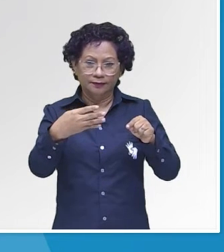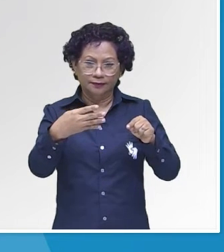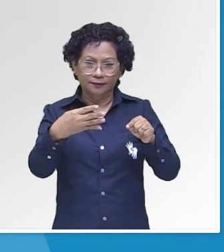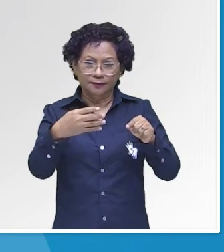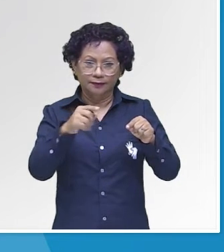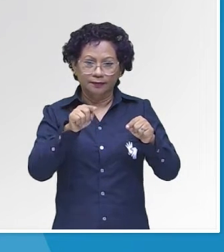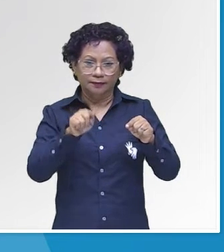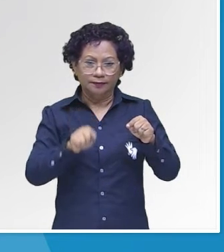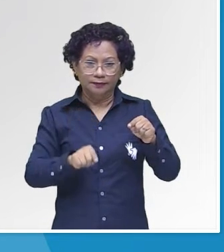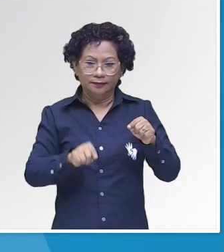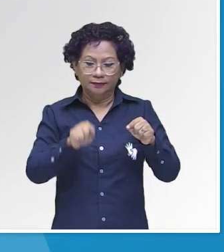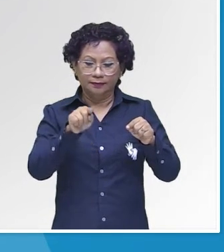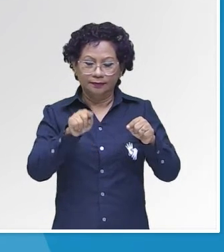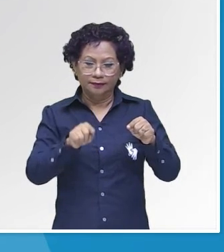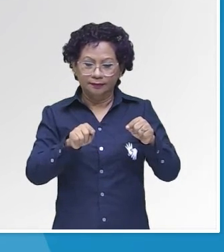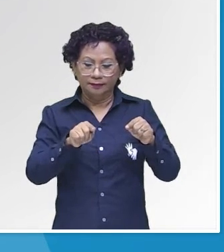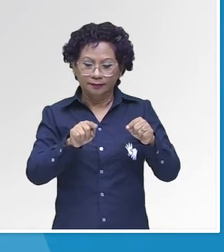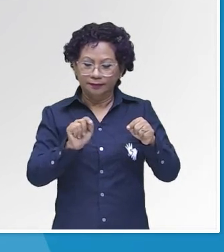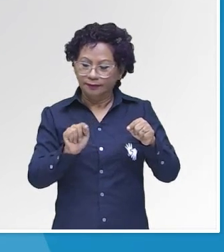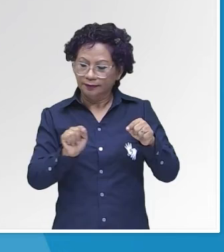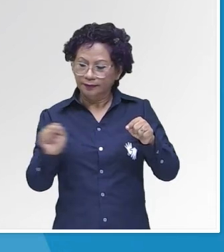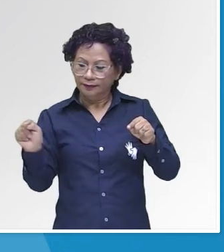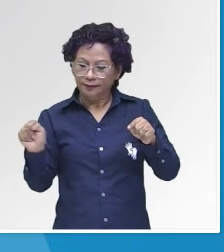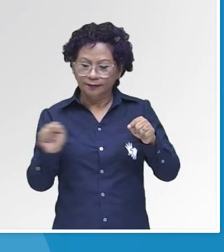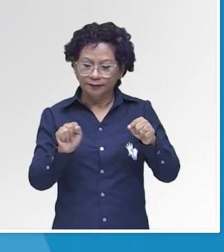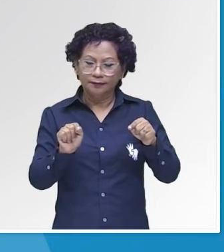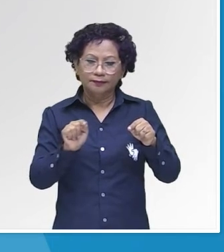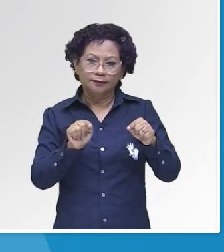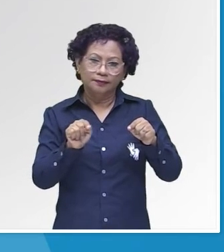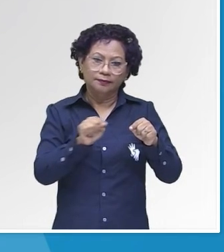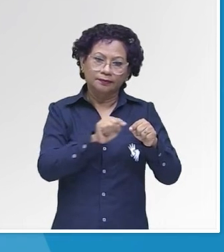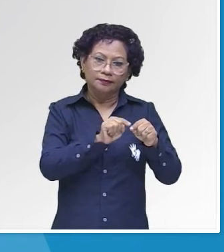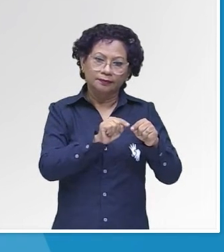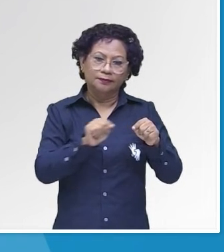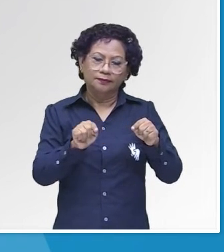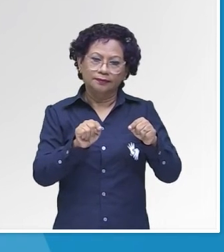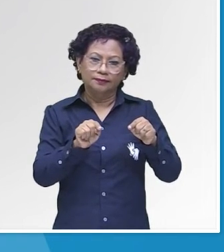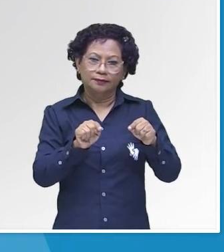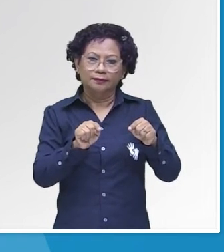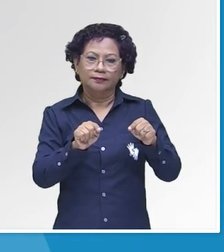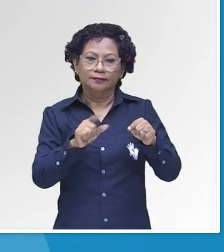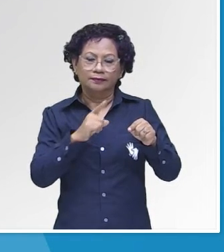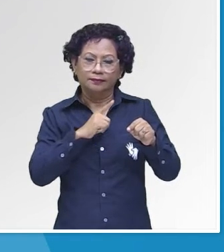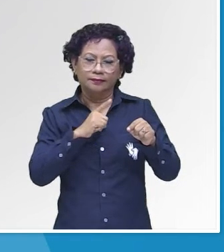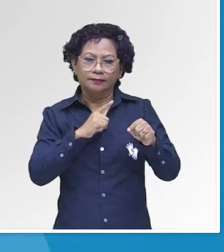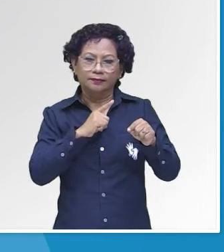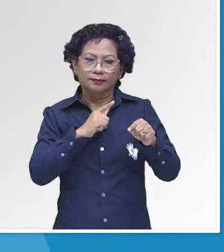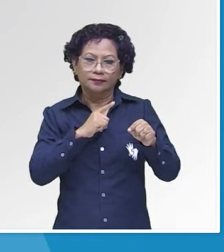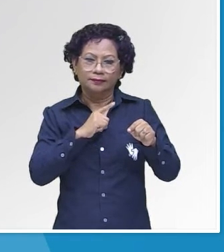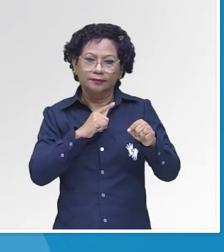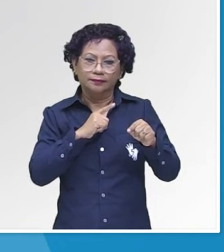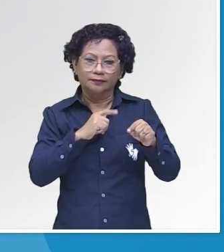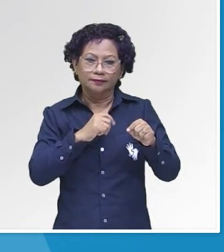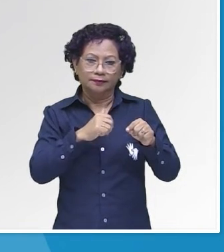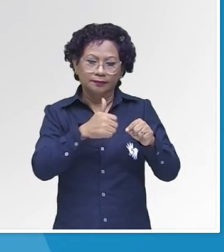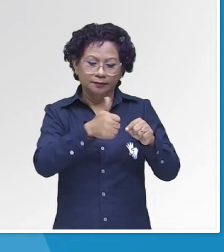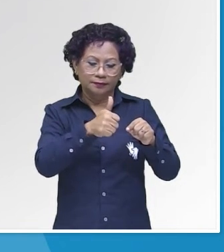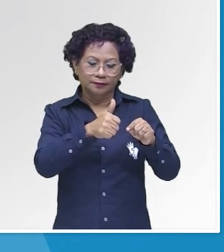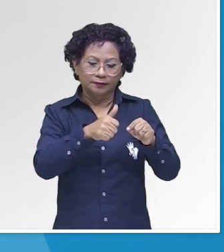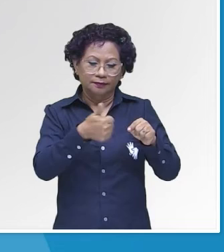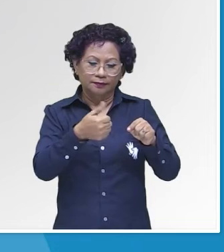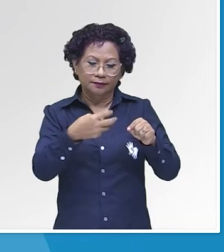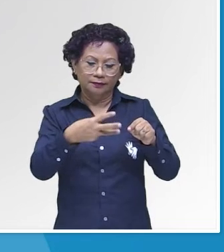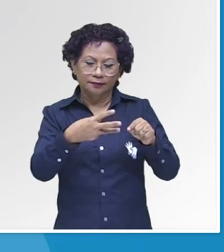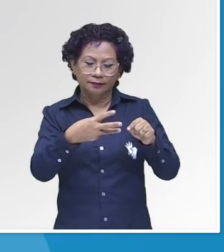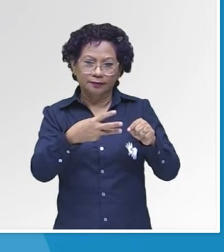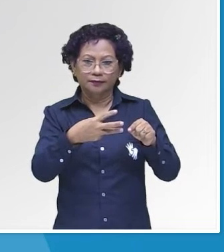Porém, alguns valores estão acima e outros, logicamente, abaixo. Olha aqui, 11 e 13. Então, nós temos